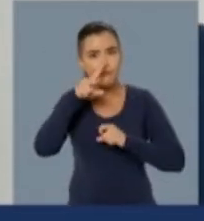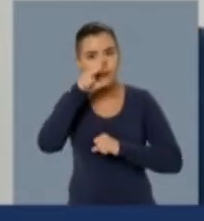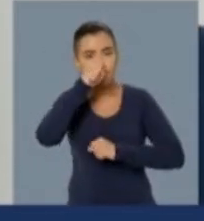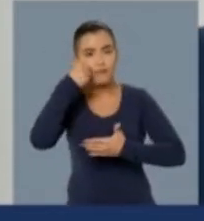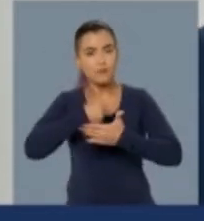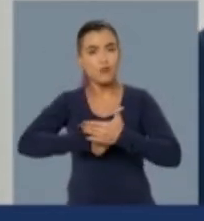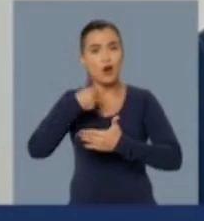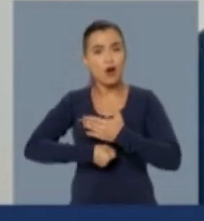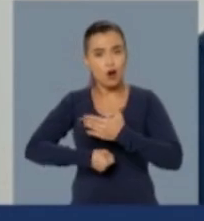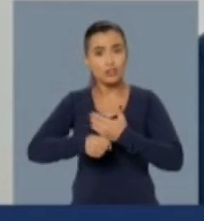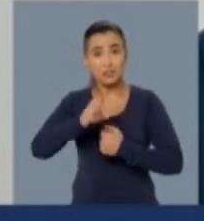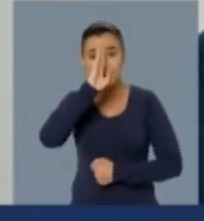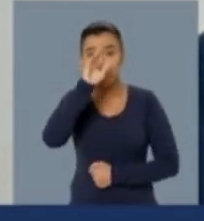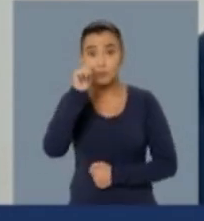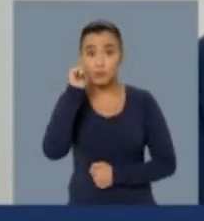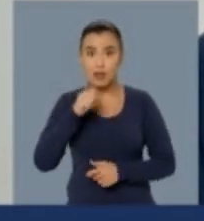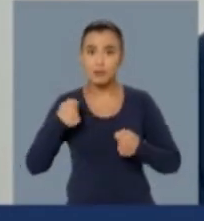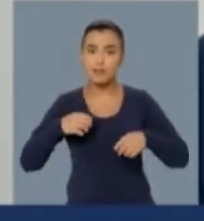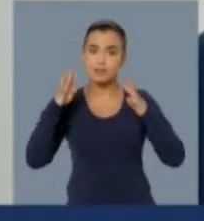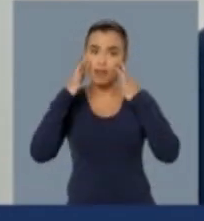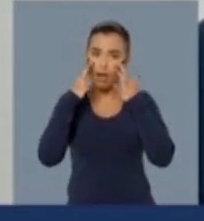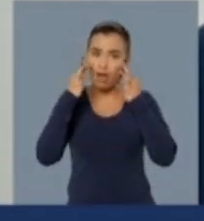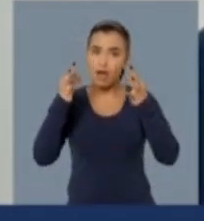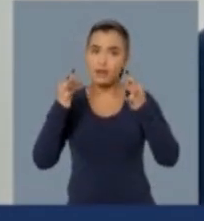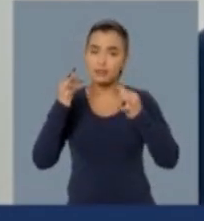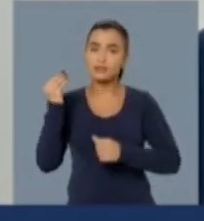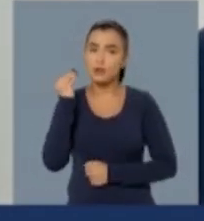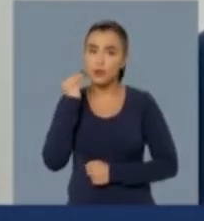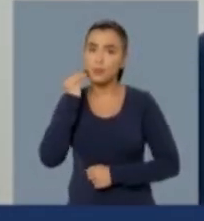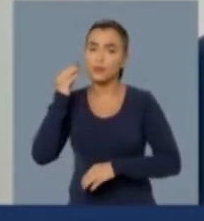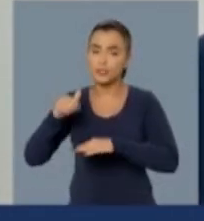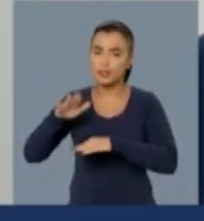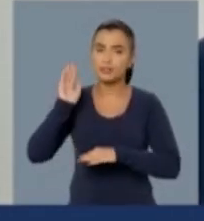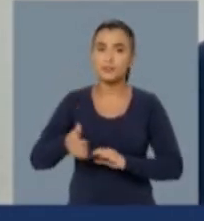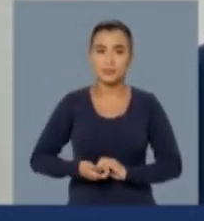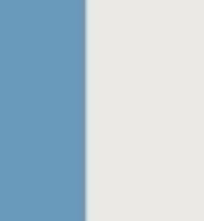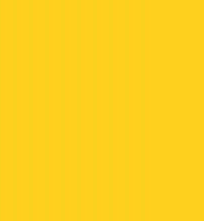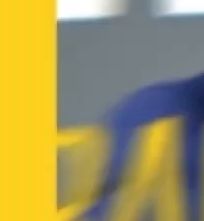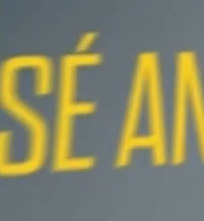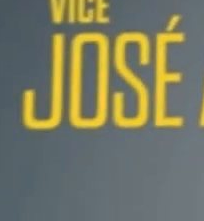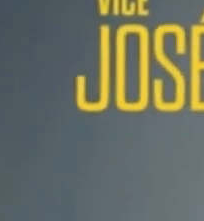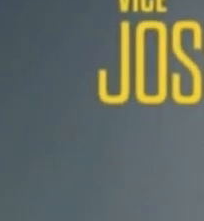batalhadora, sobretudo as mulheres que merecem cada vez mais reconhecimento e oportunidades.